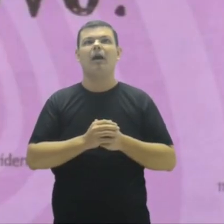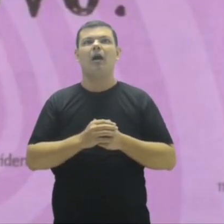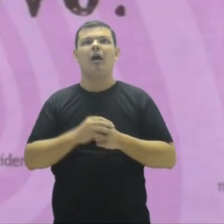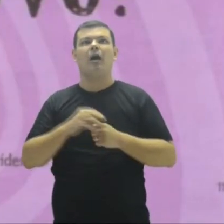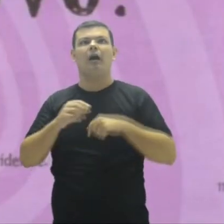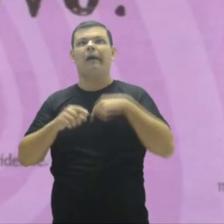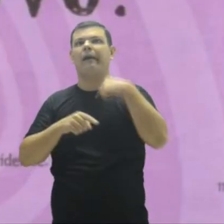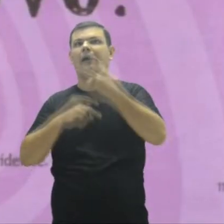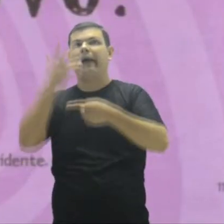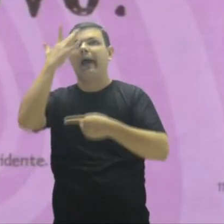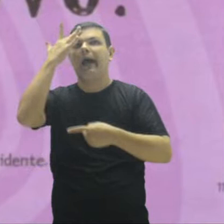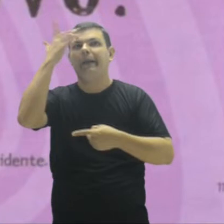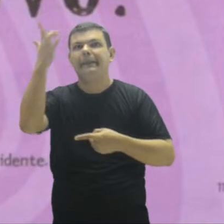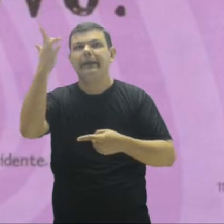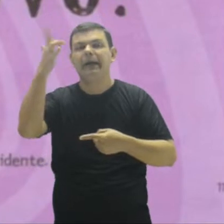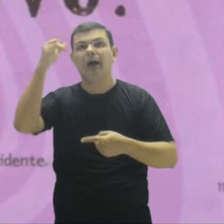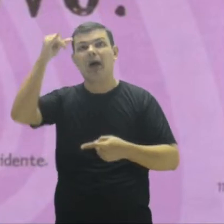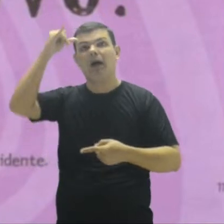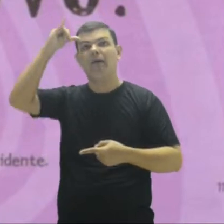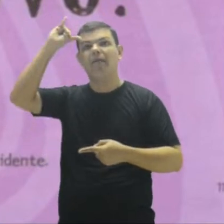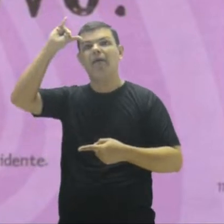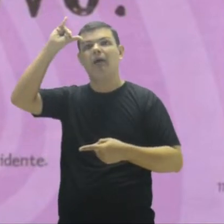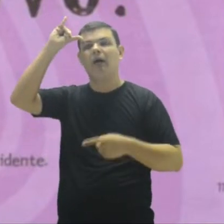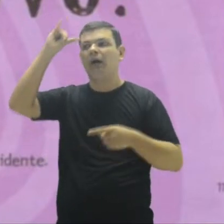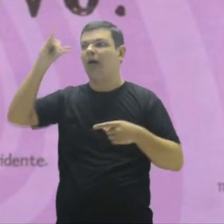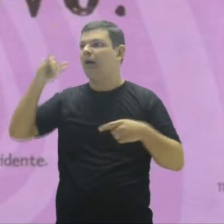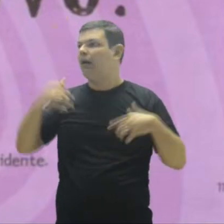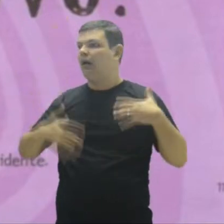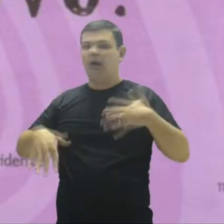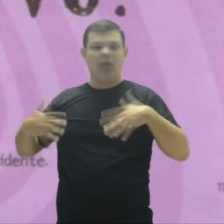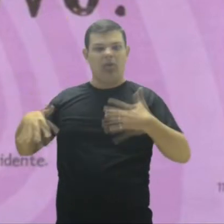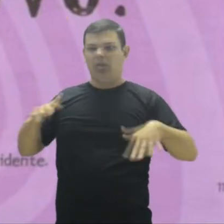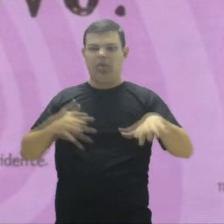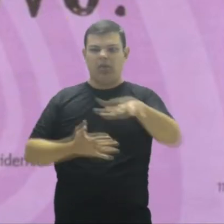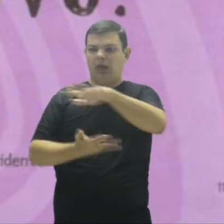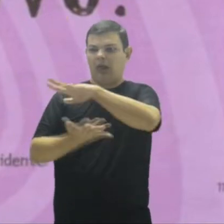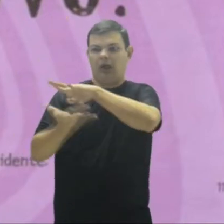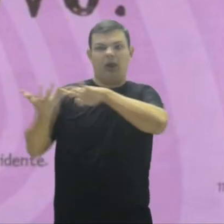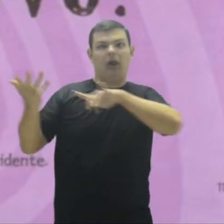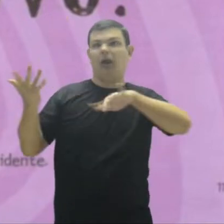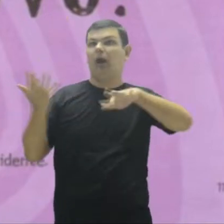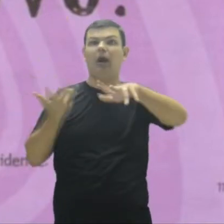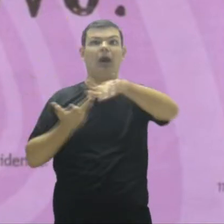Na manhã seguinte, havia uma agitação danada no curral.